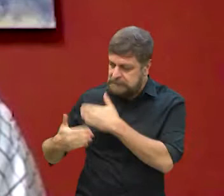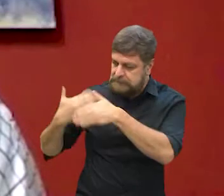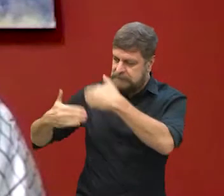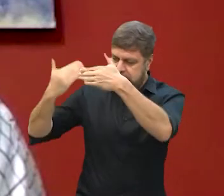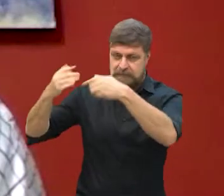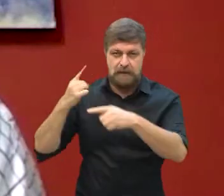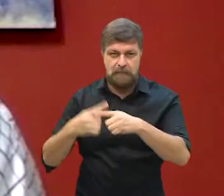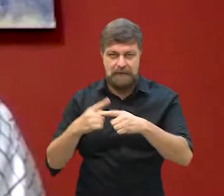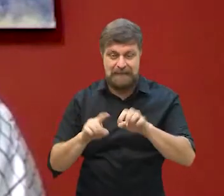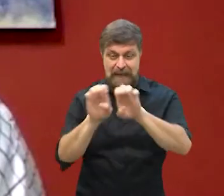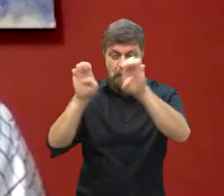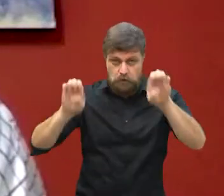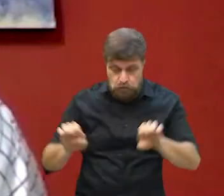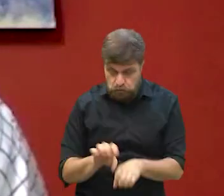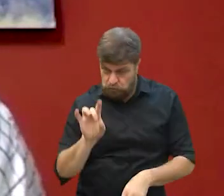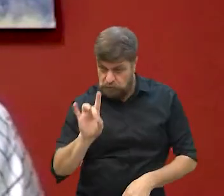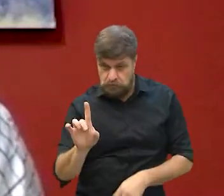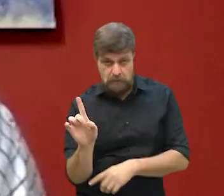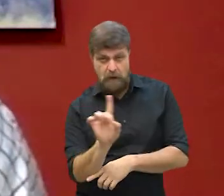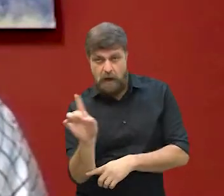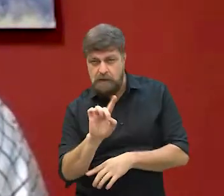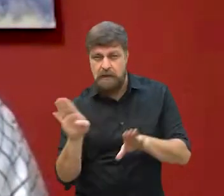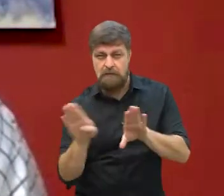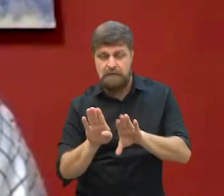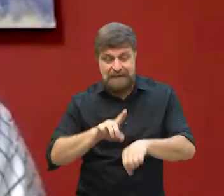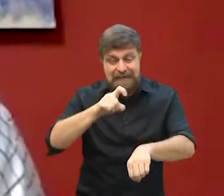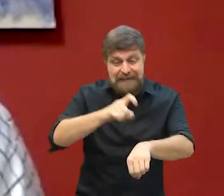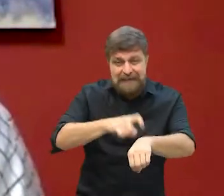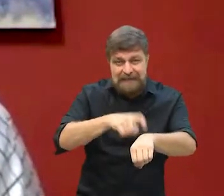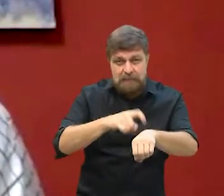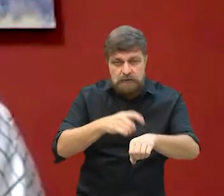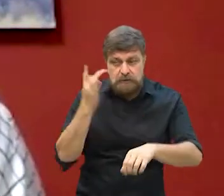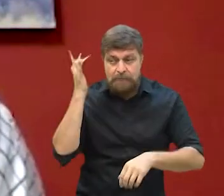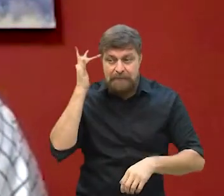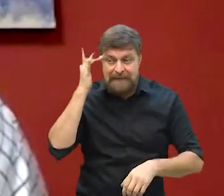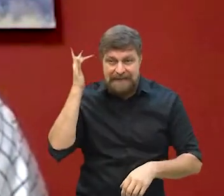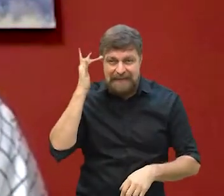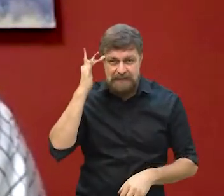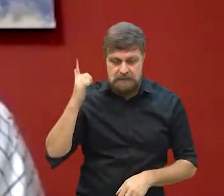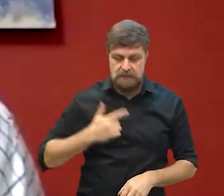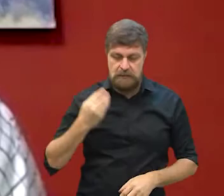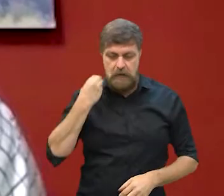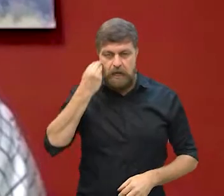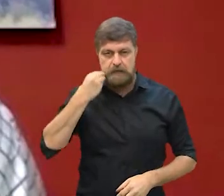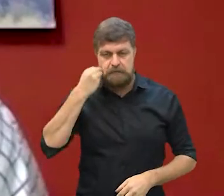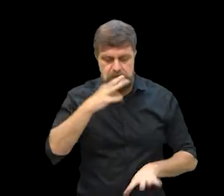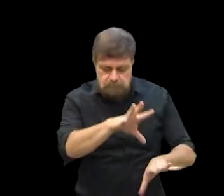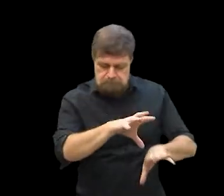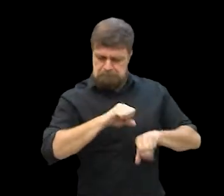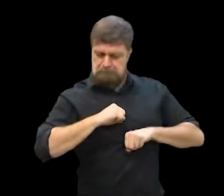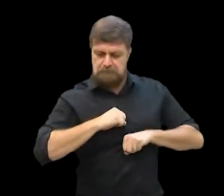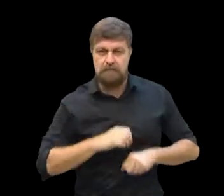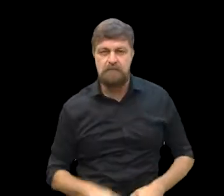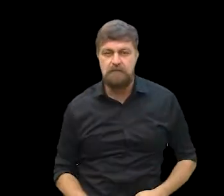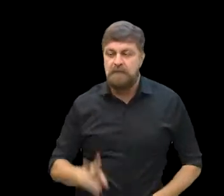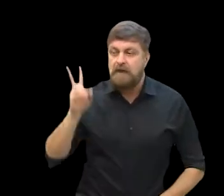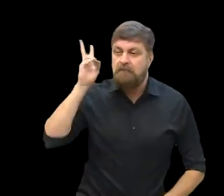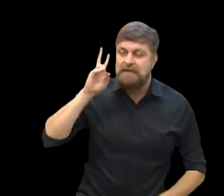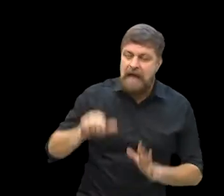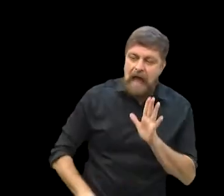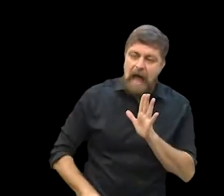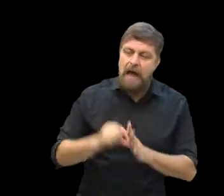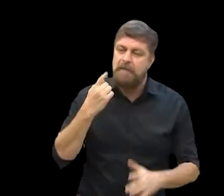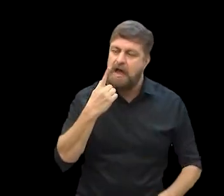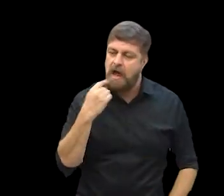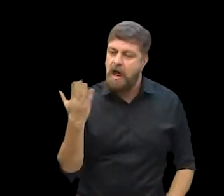não é crescer só em termos de estrutura, mas eu acho que em termos de mentalidade e de experiência. Você lembra qual foi a